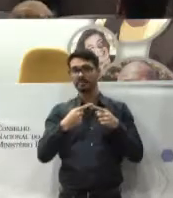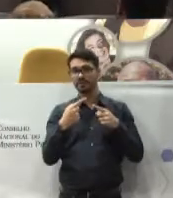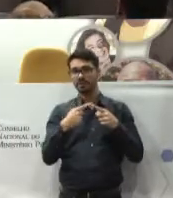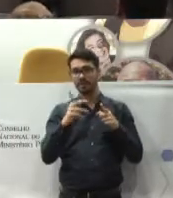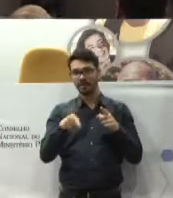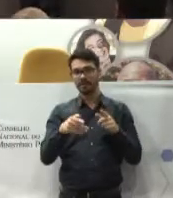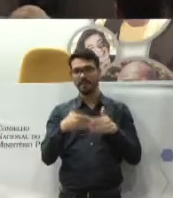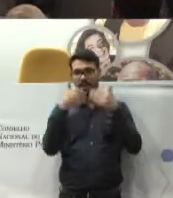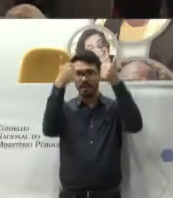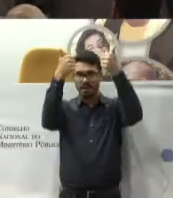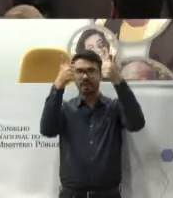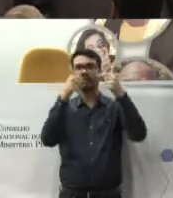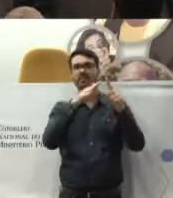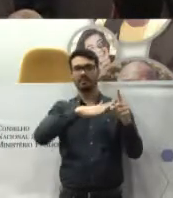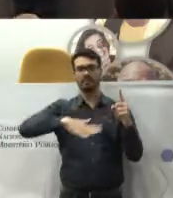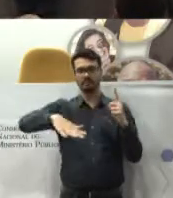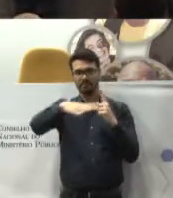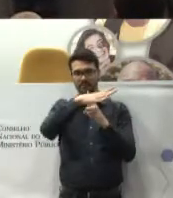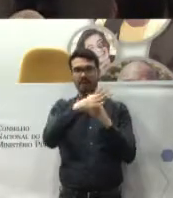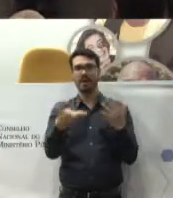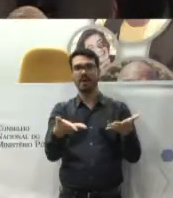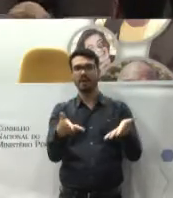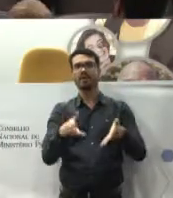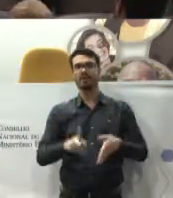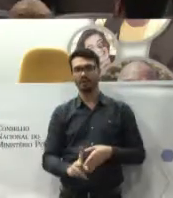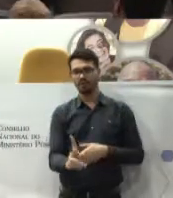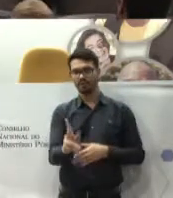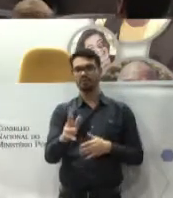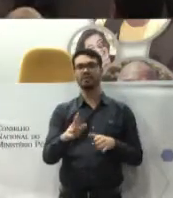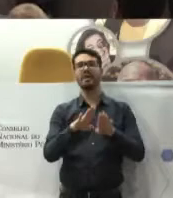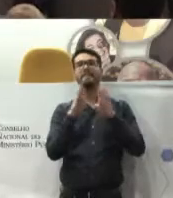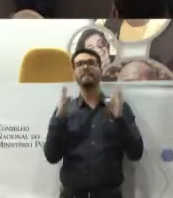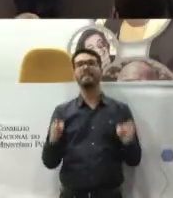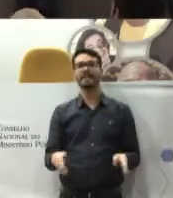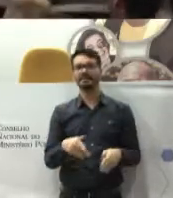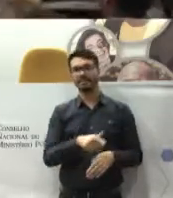social. Assim sendo, vamos dar continuidade ao evento com a nossa próxima mesa.